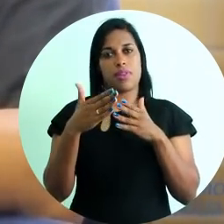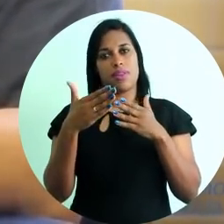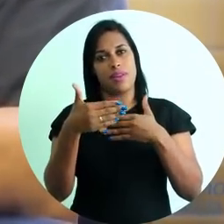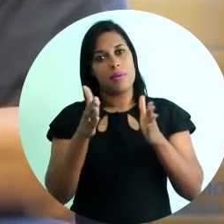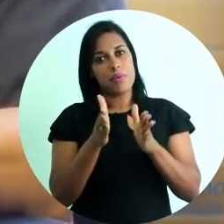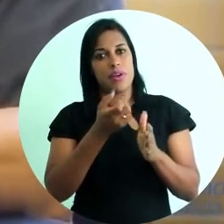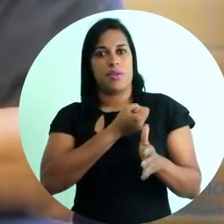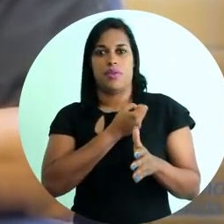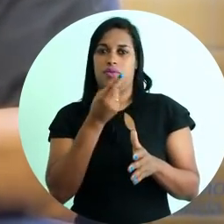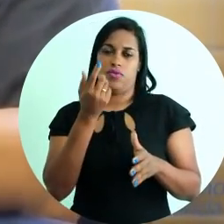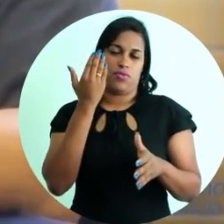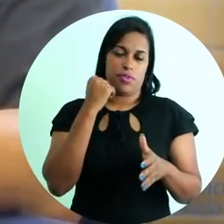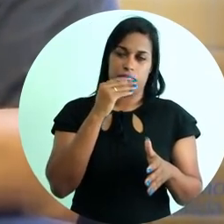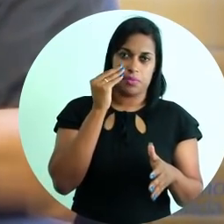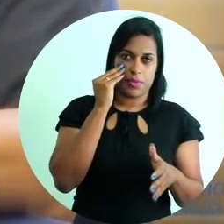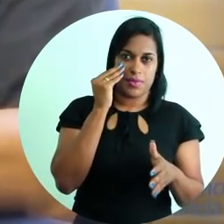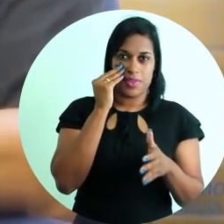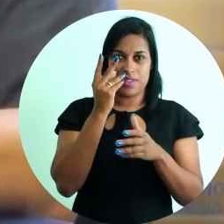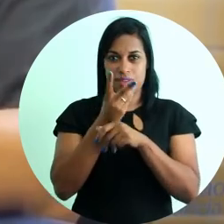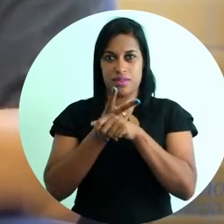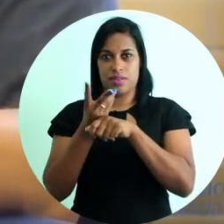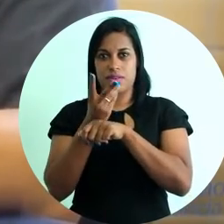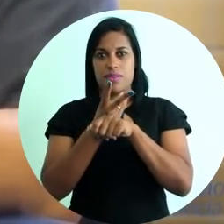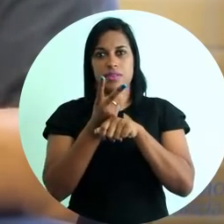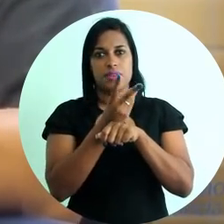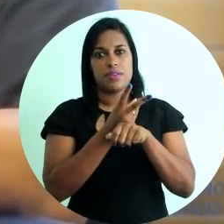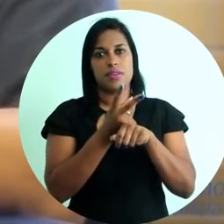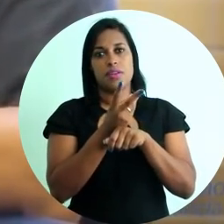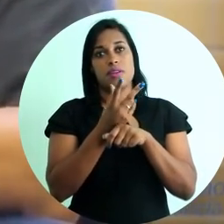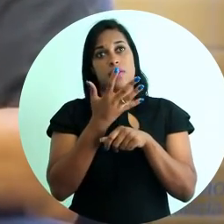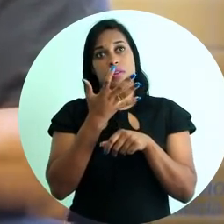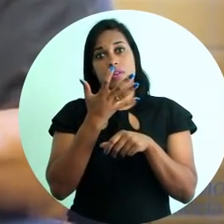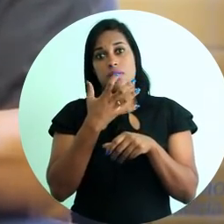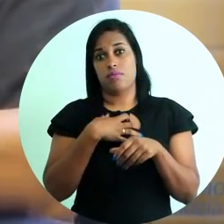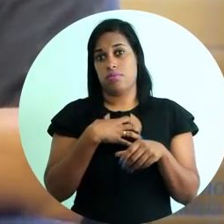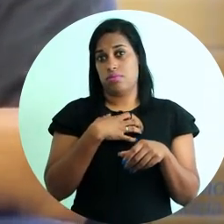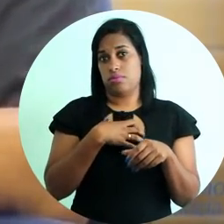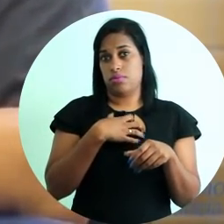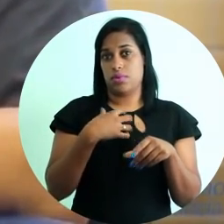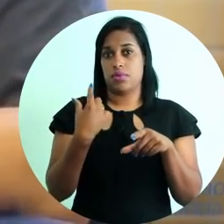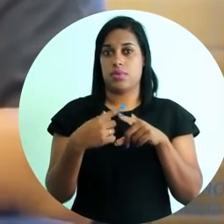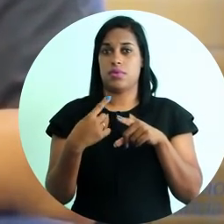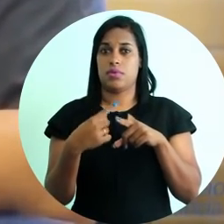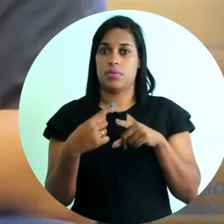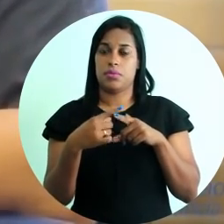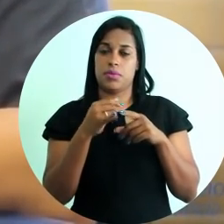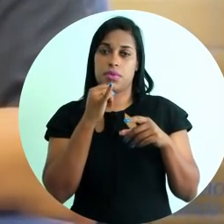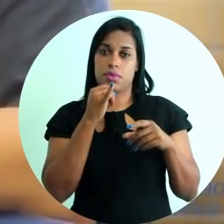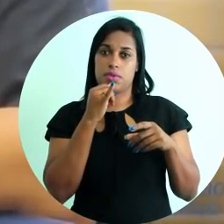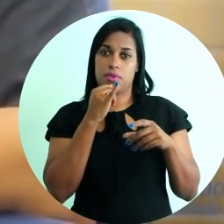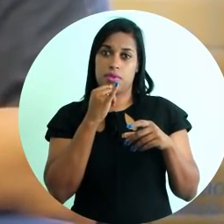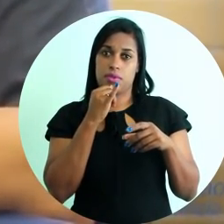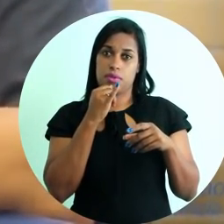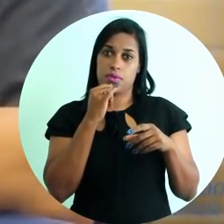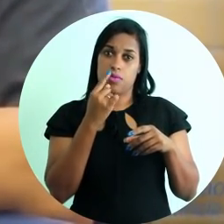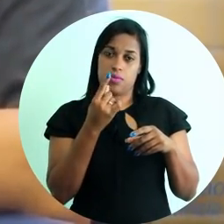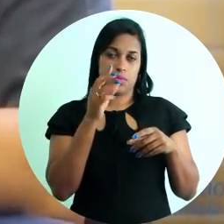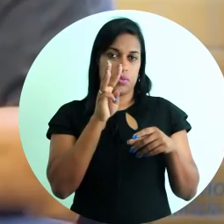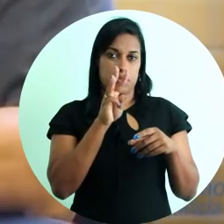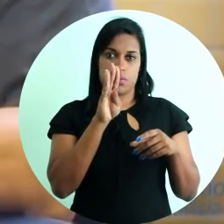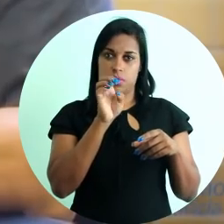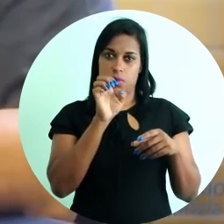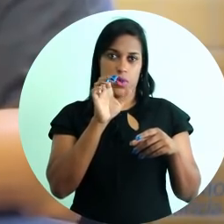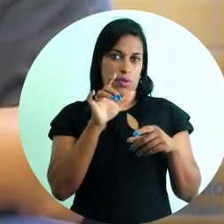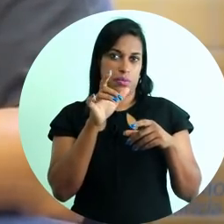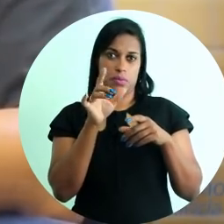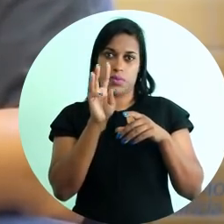de navegar na internet, de visitar websites, e você já deve ter ficado muito irritado ou irritada quando você tentava carregar um site, por exemplo,